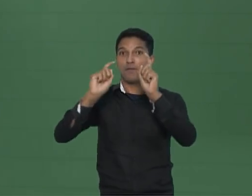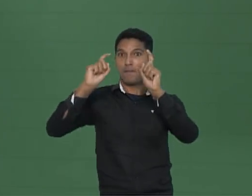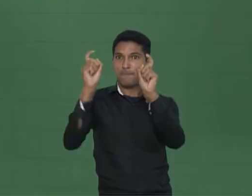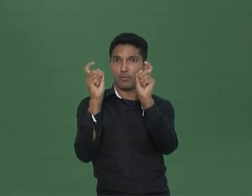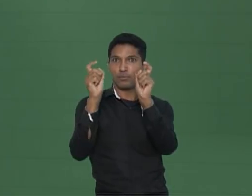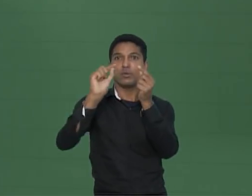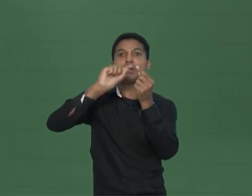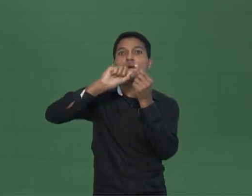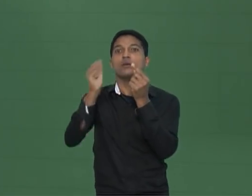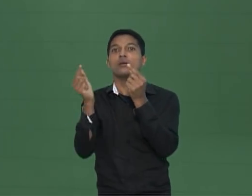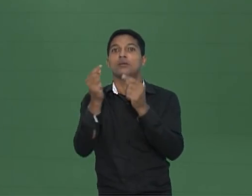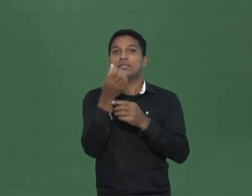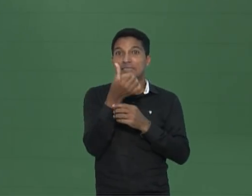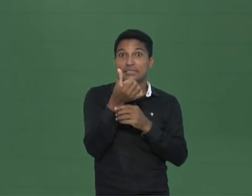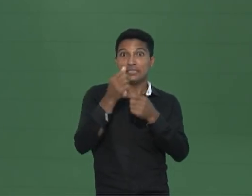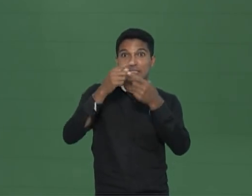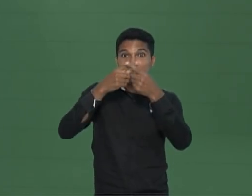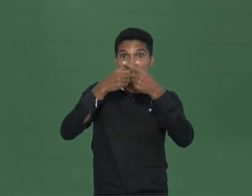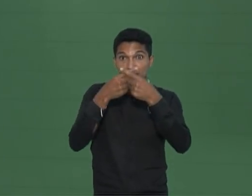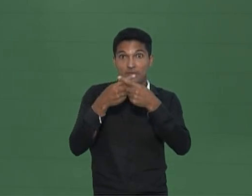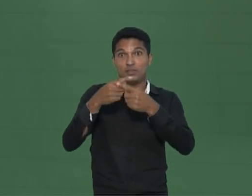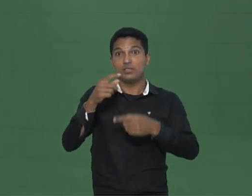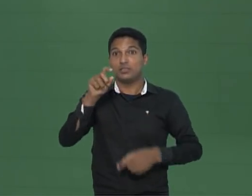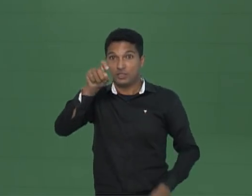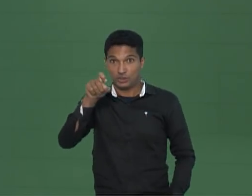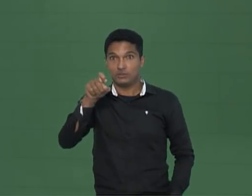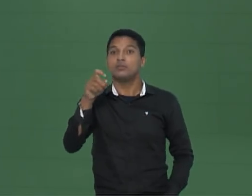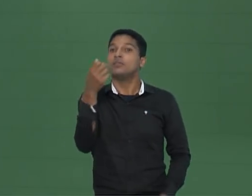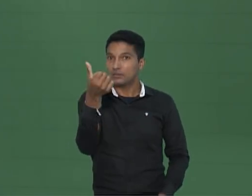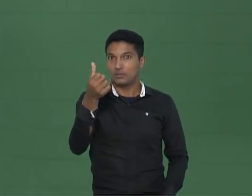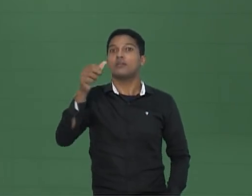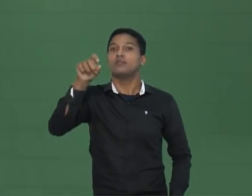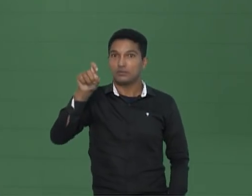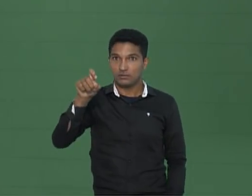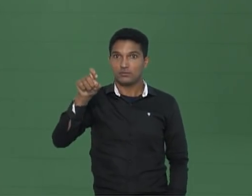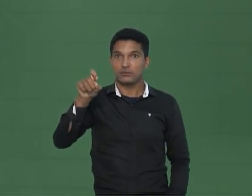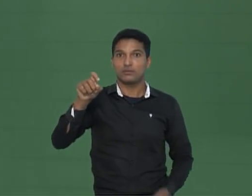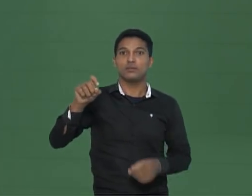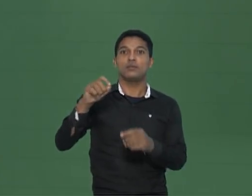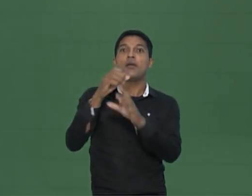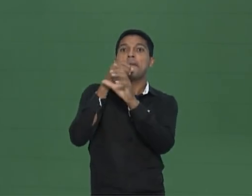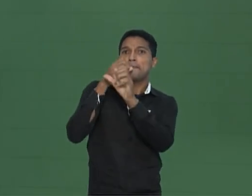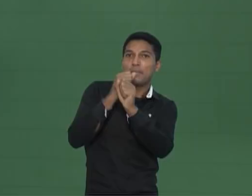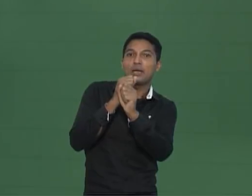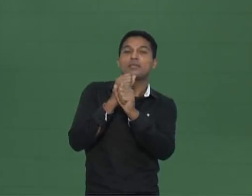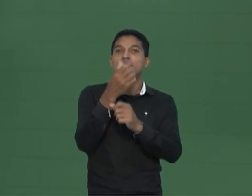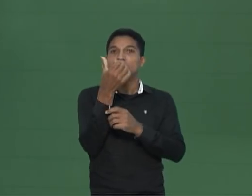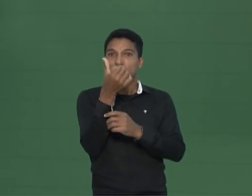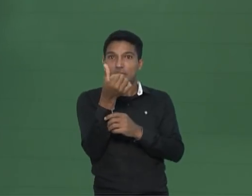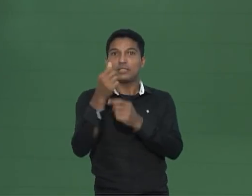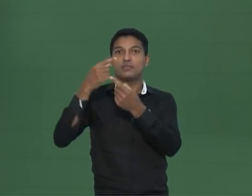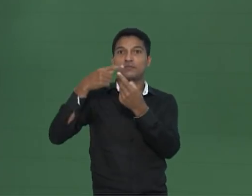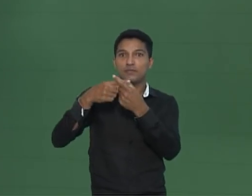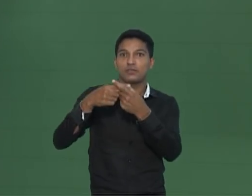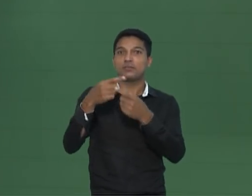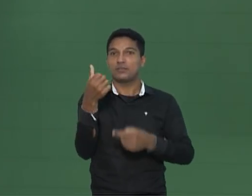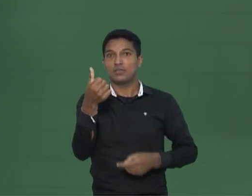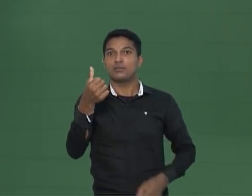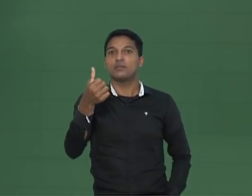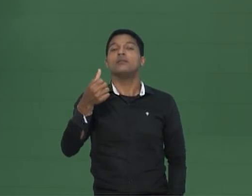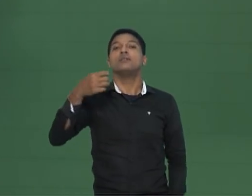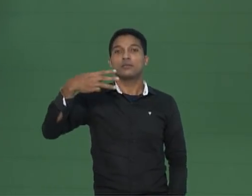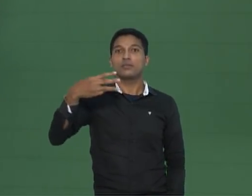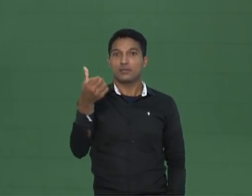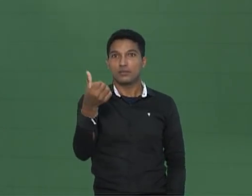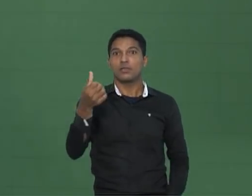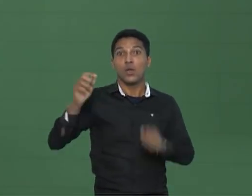vezes x, 6x, mais 6 vezes 6, 36. Vamos